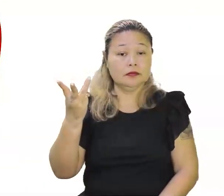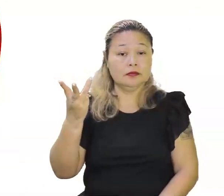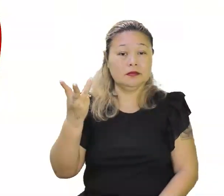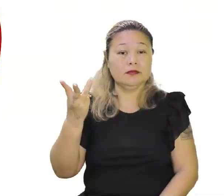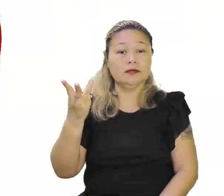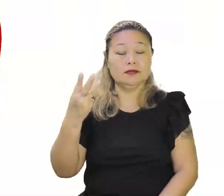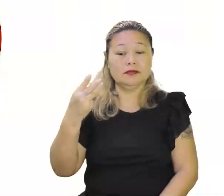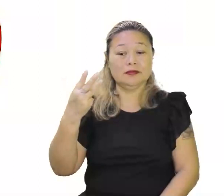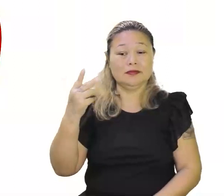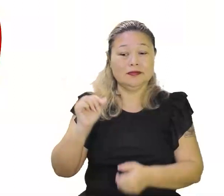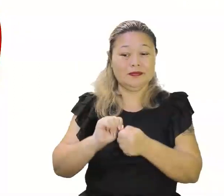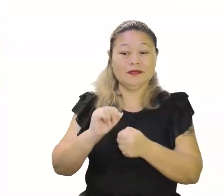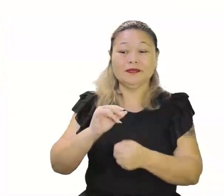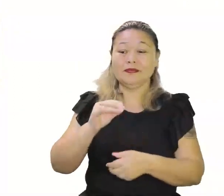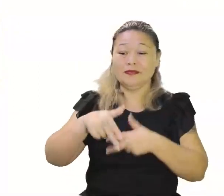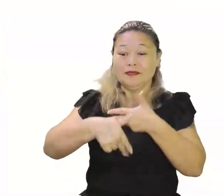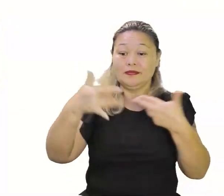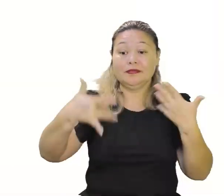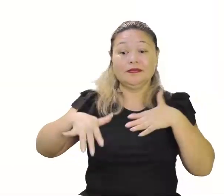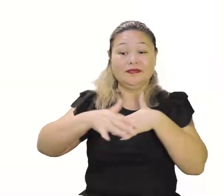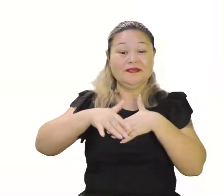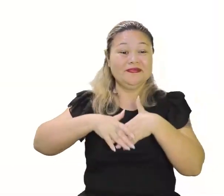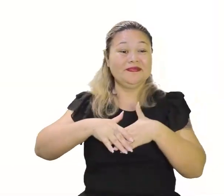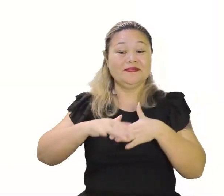de etnomatemática.